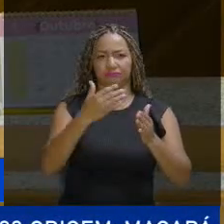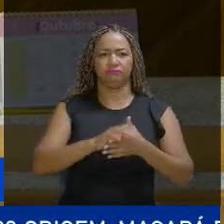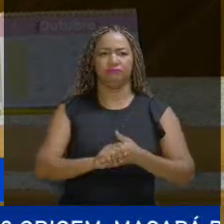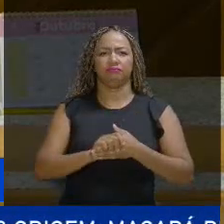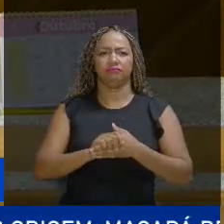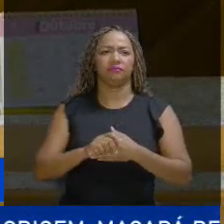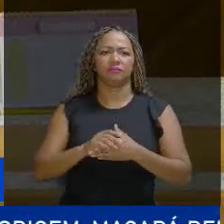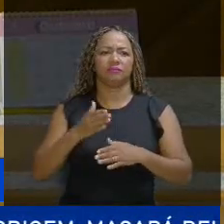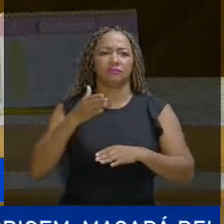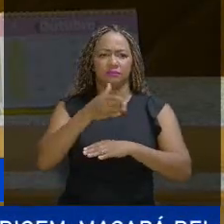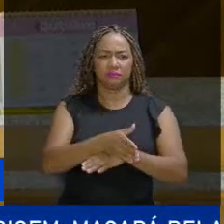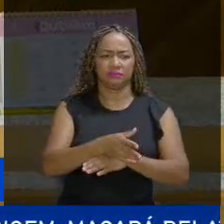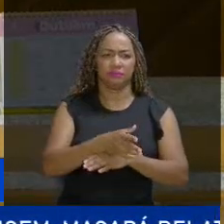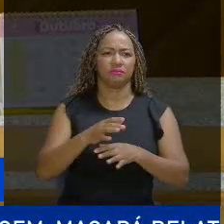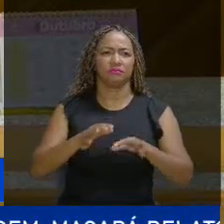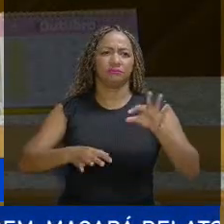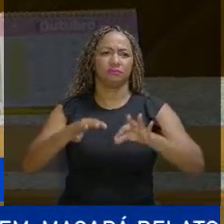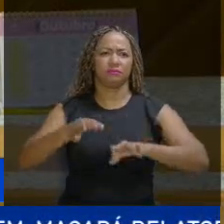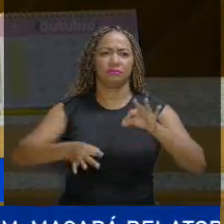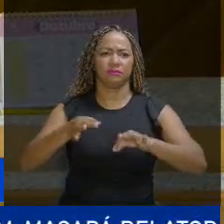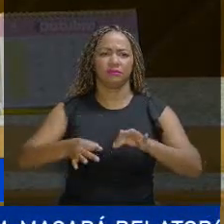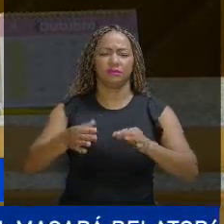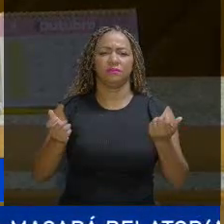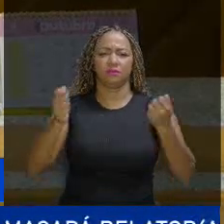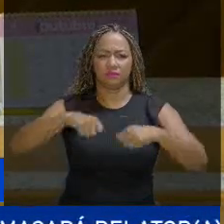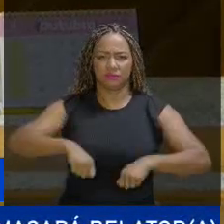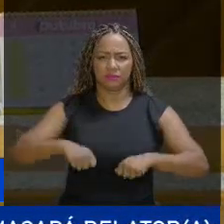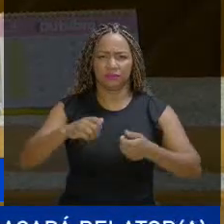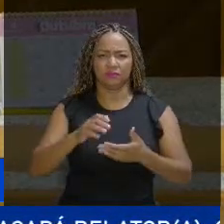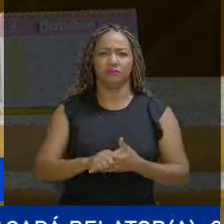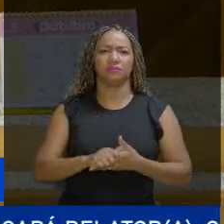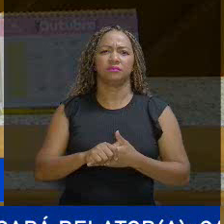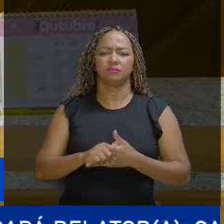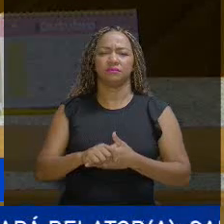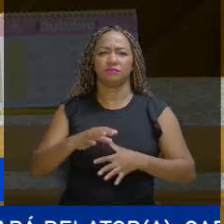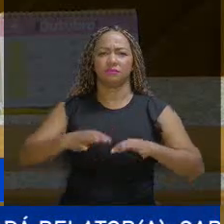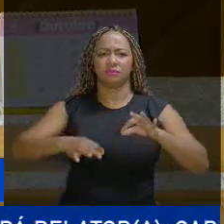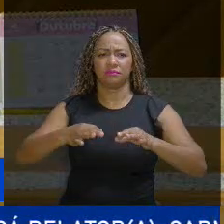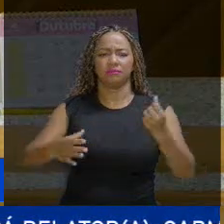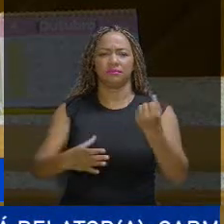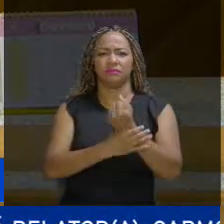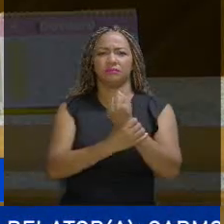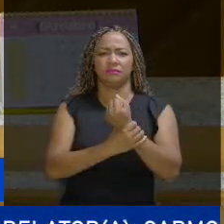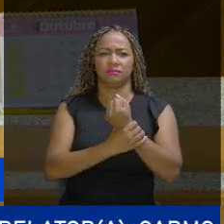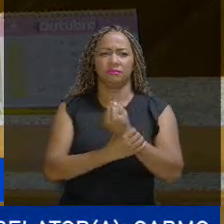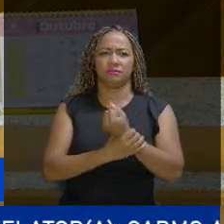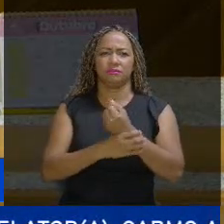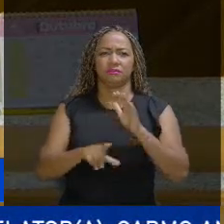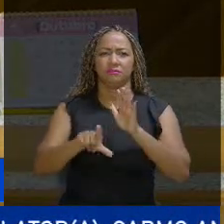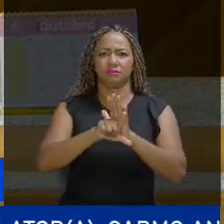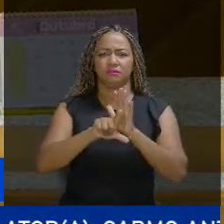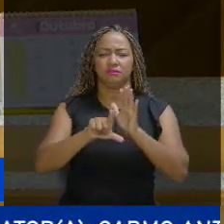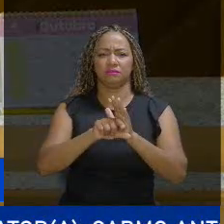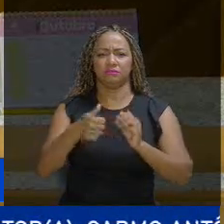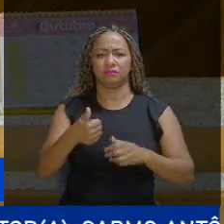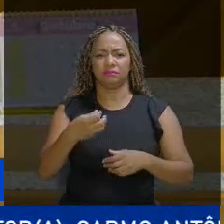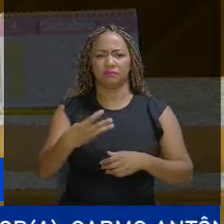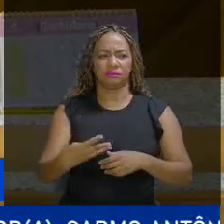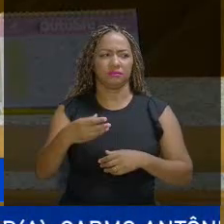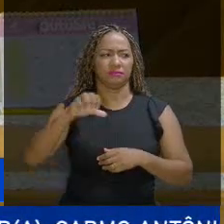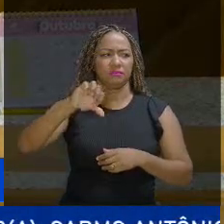busca e apreensão deferida por juiz incompetente em face da implementação do juízo de garantias, conforme a Lei